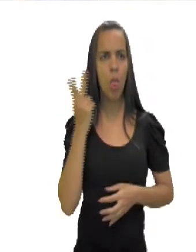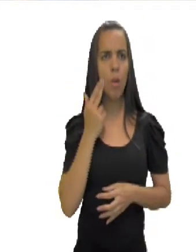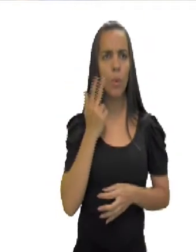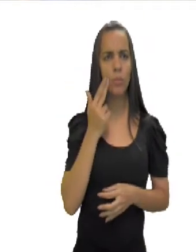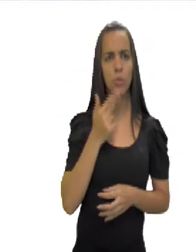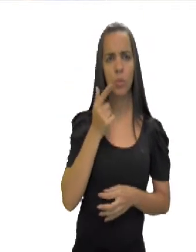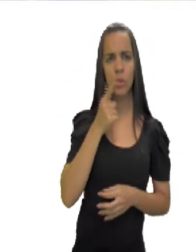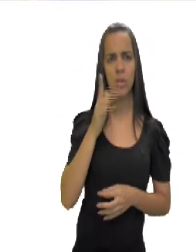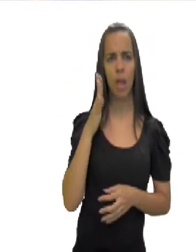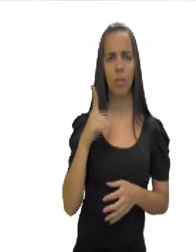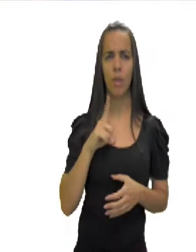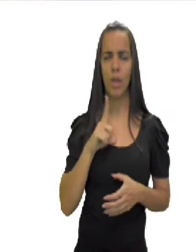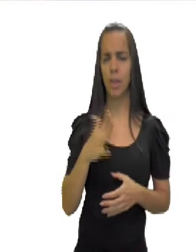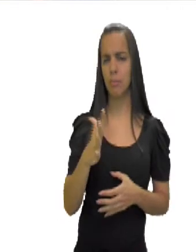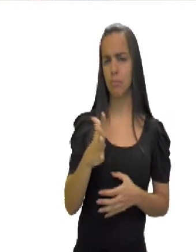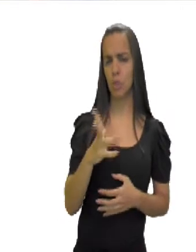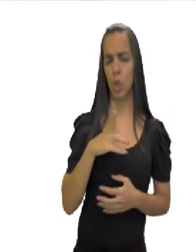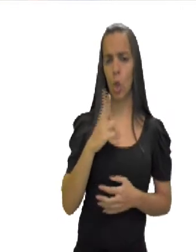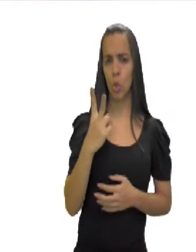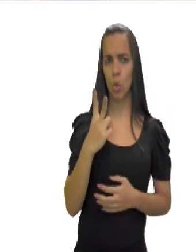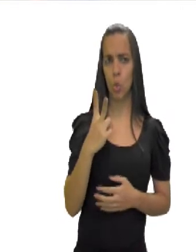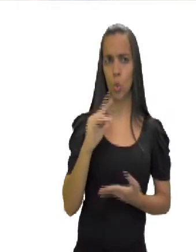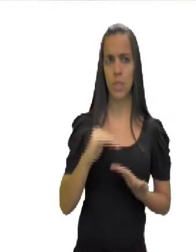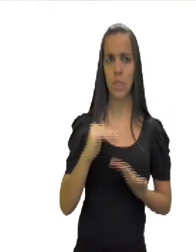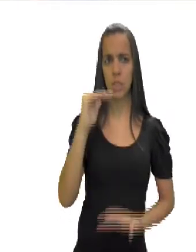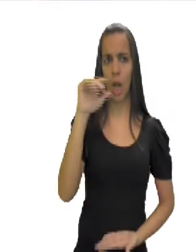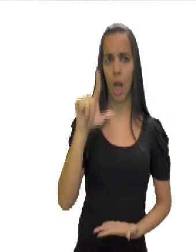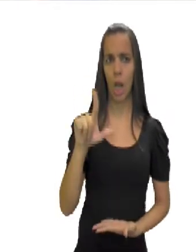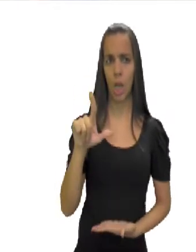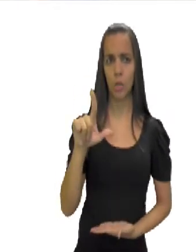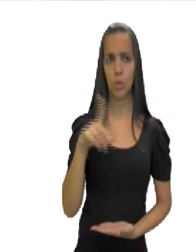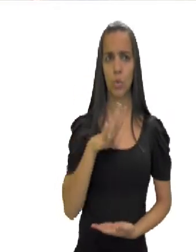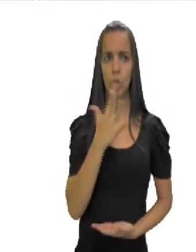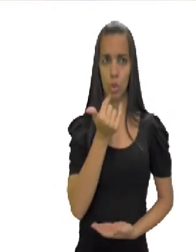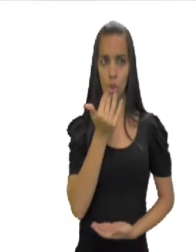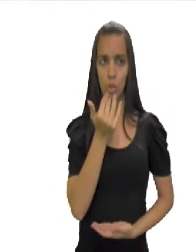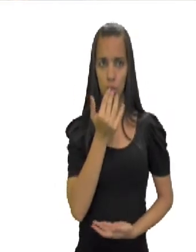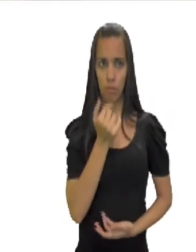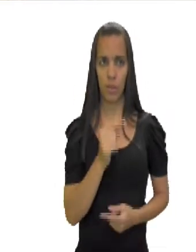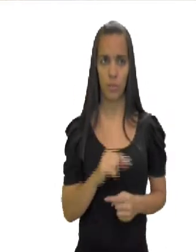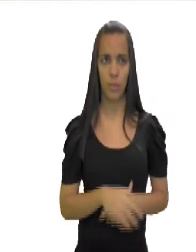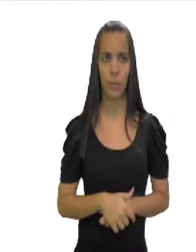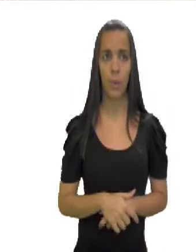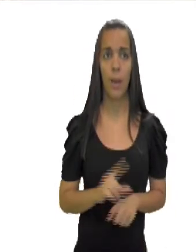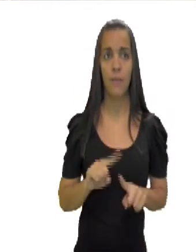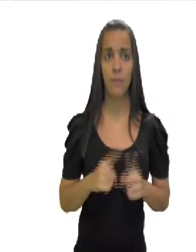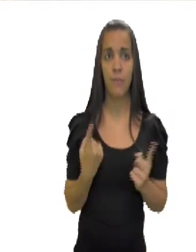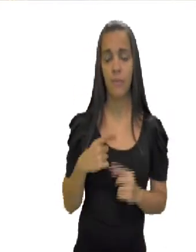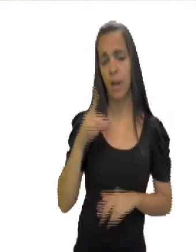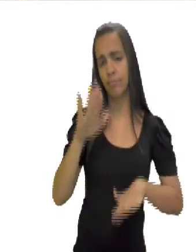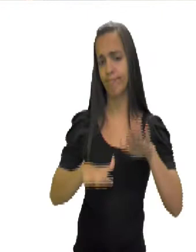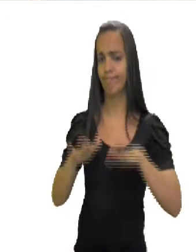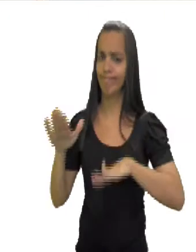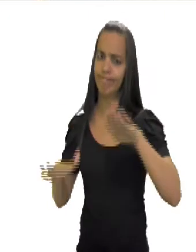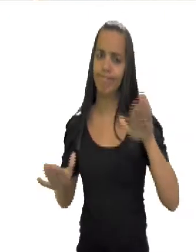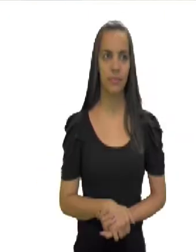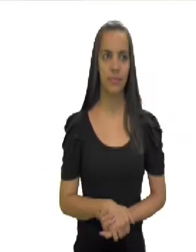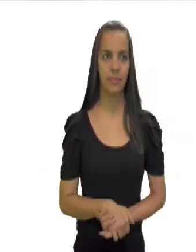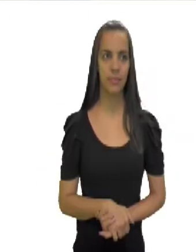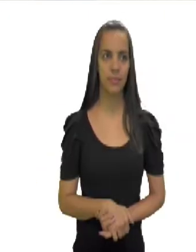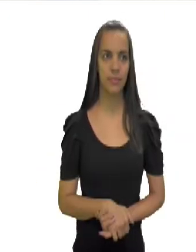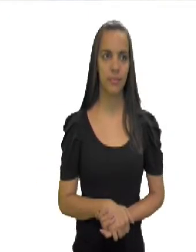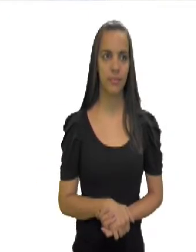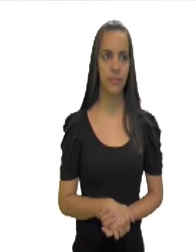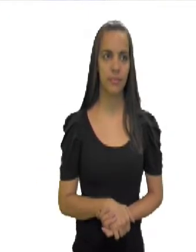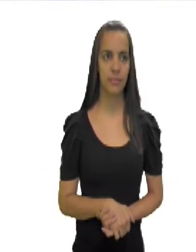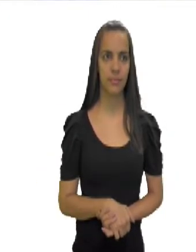até 2 litros de alimentos. Mas isso varia de pessoa para pessoa. E